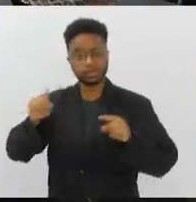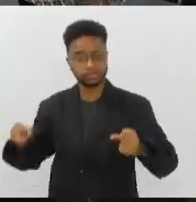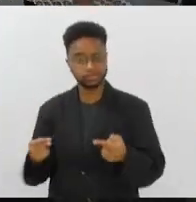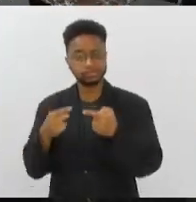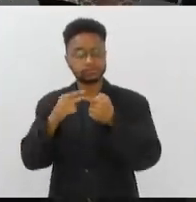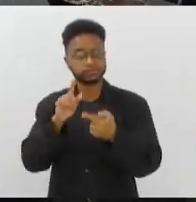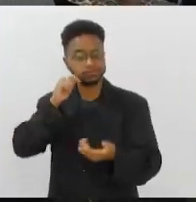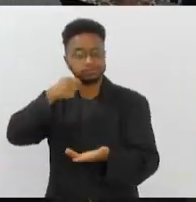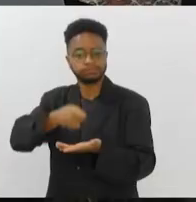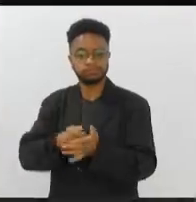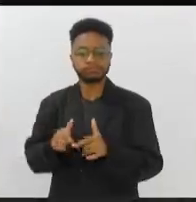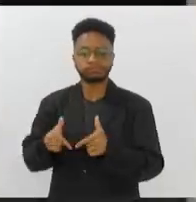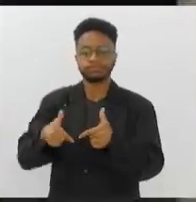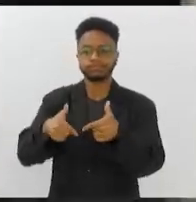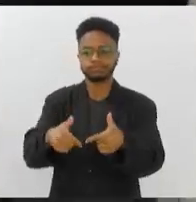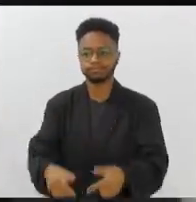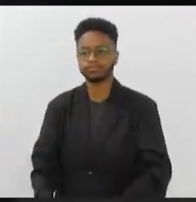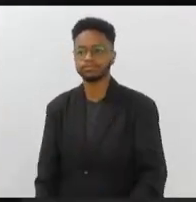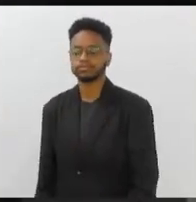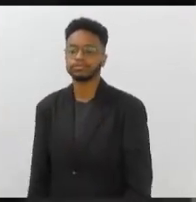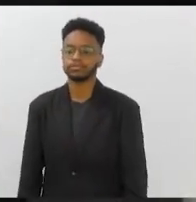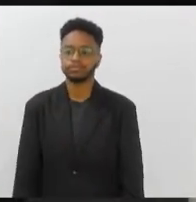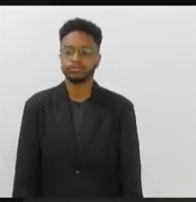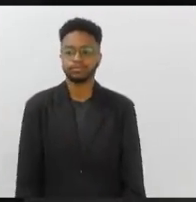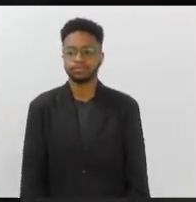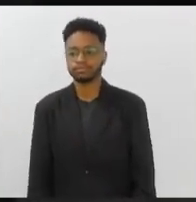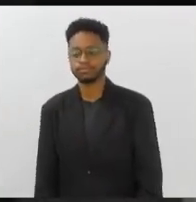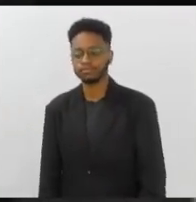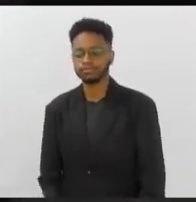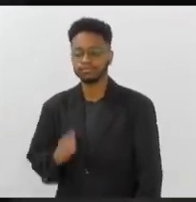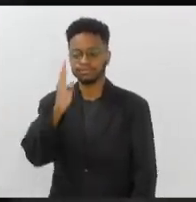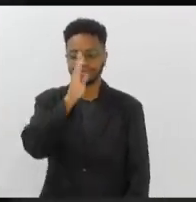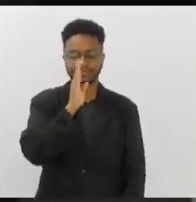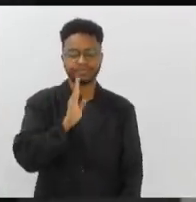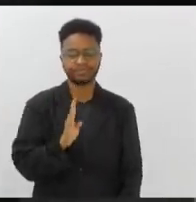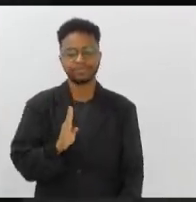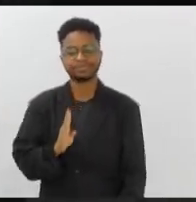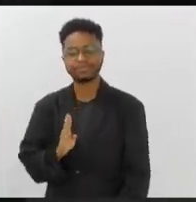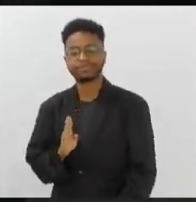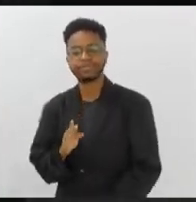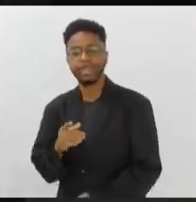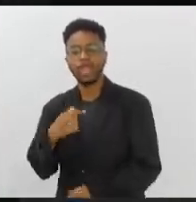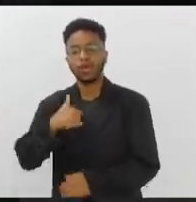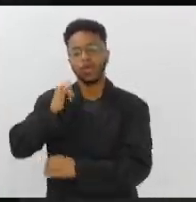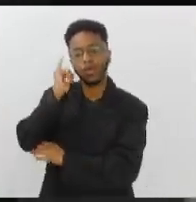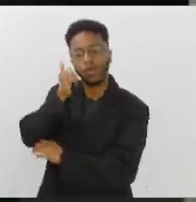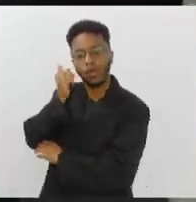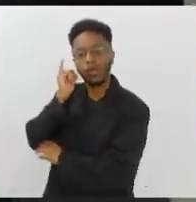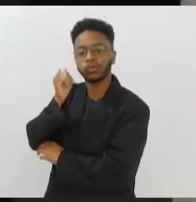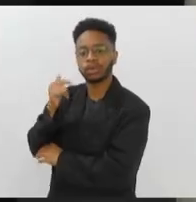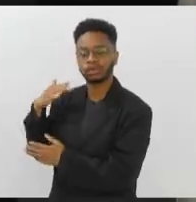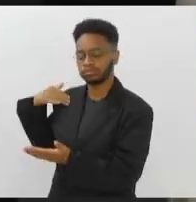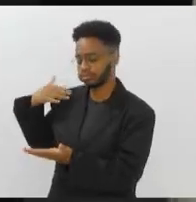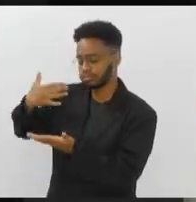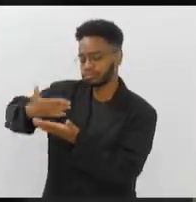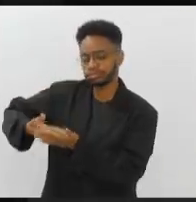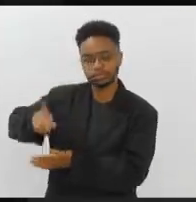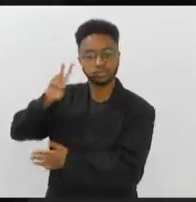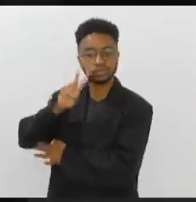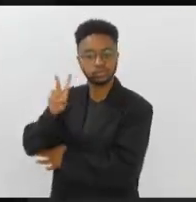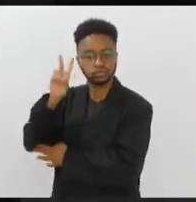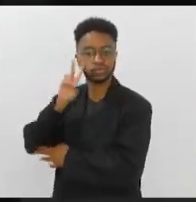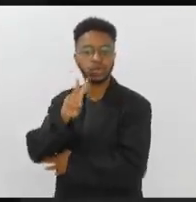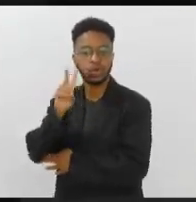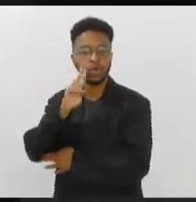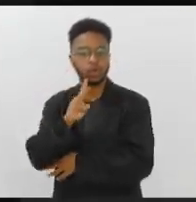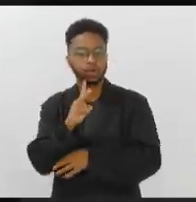desses javelões. Brasil, teu nego, deixa eu te contar a história